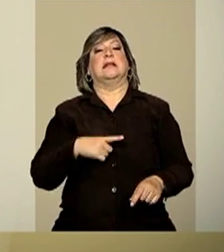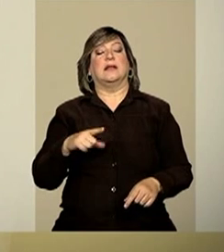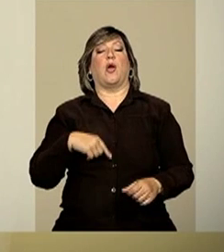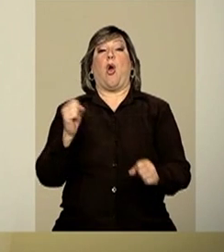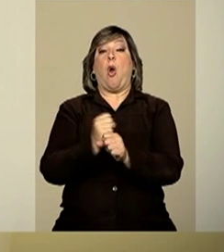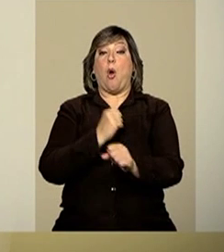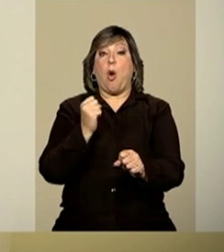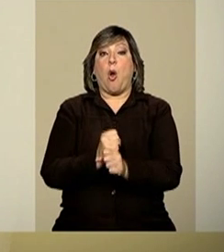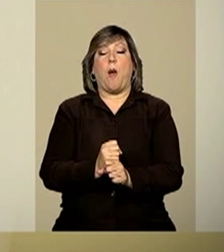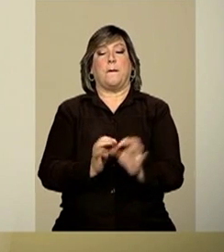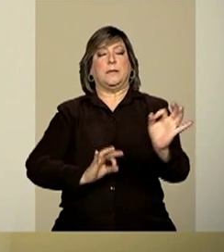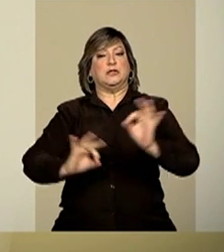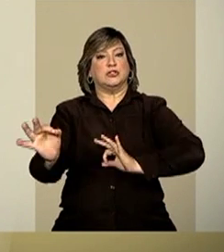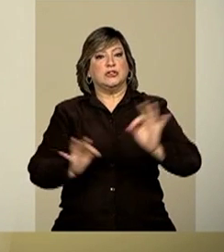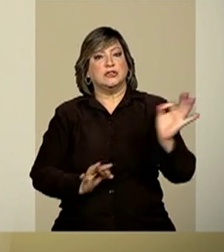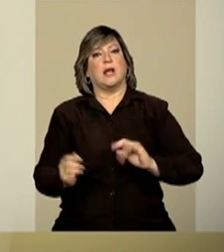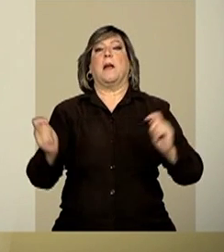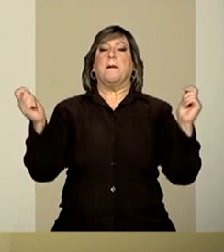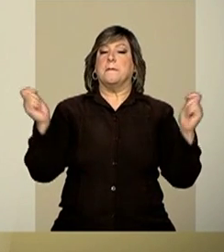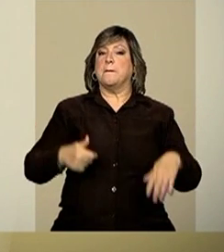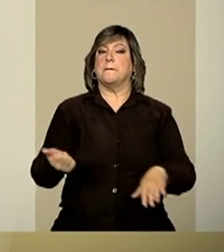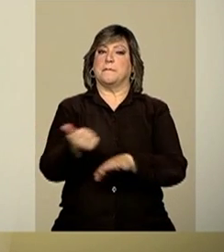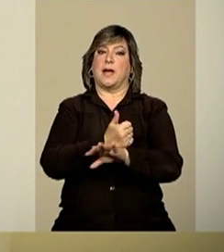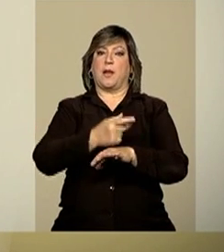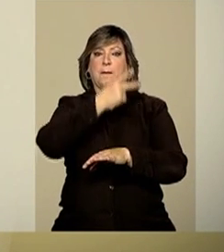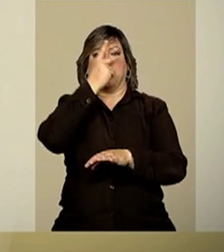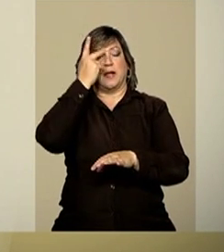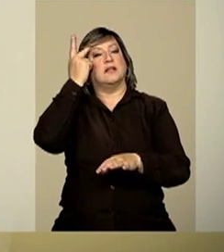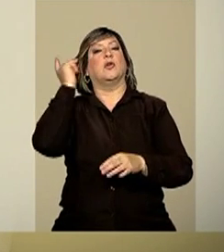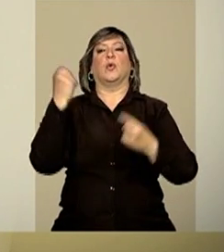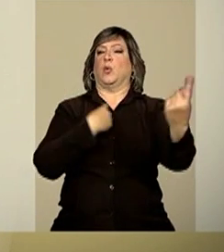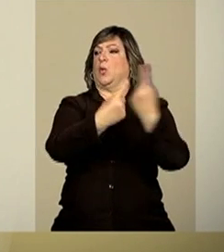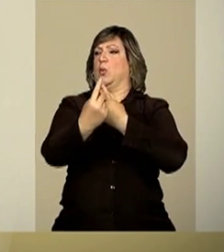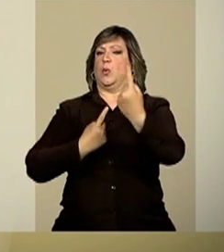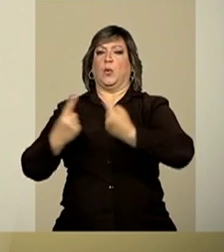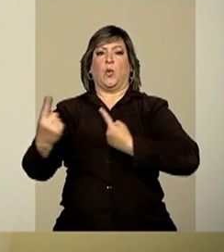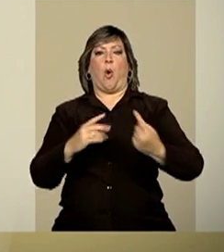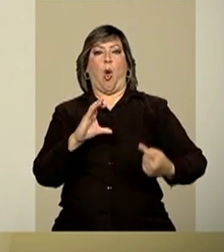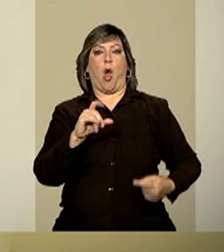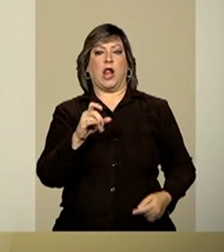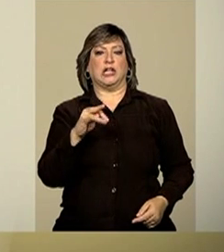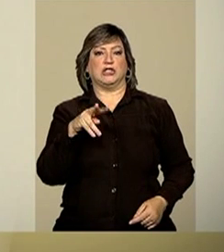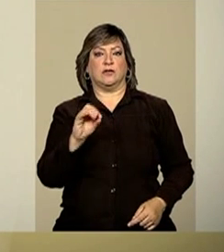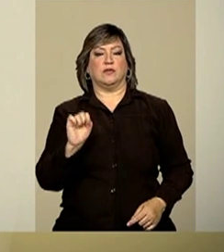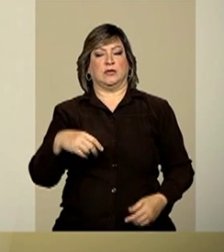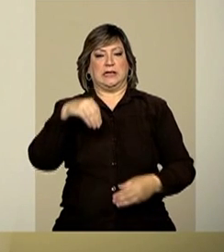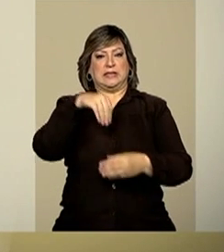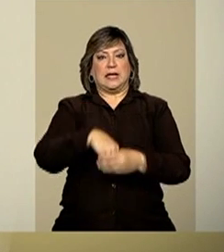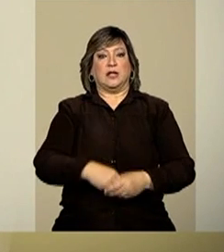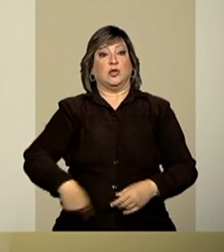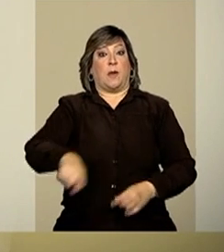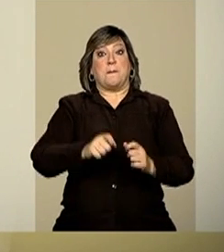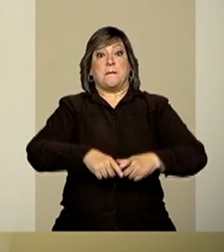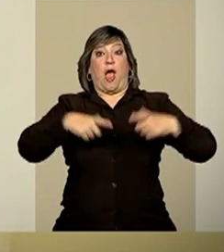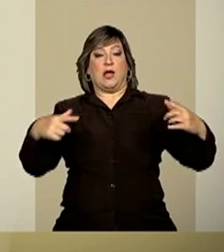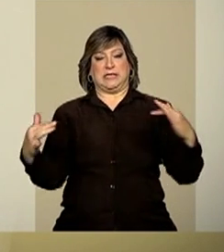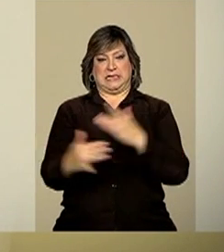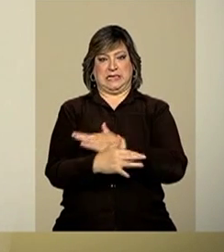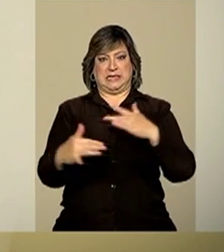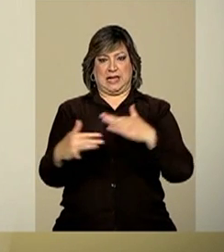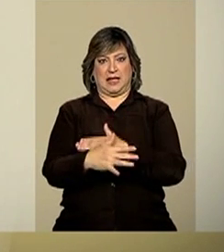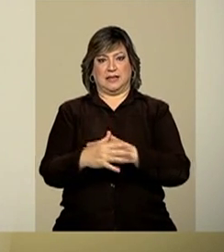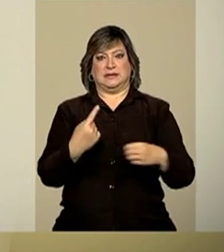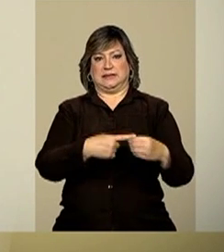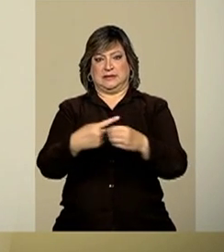projetos capazes de melhorar a mobilidade e o transporte coletivo nas nossas maiores cidades.